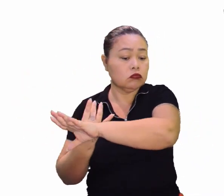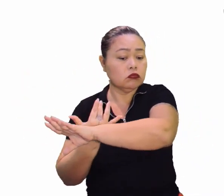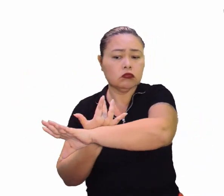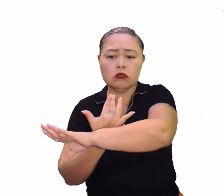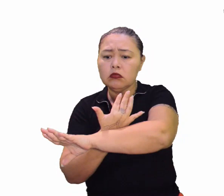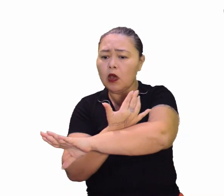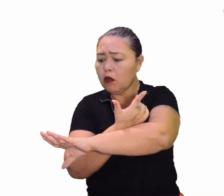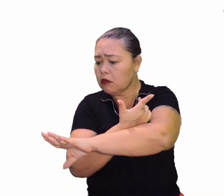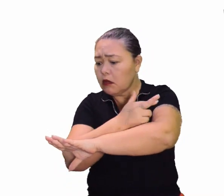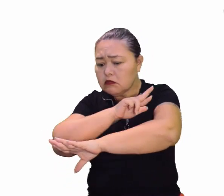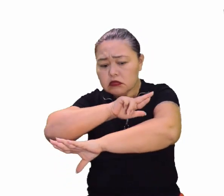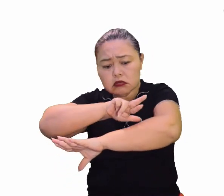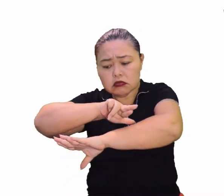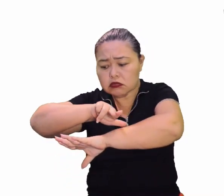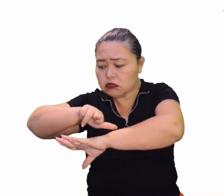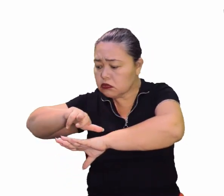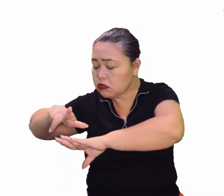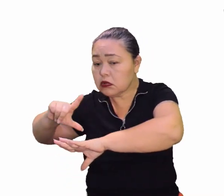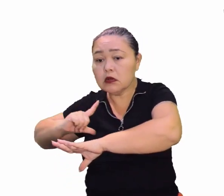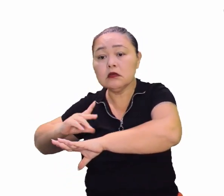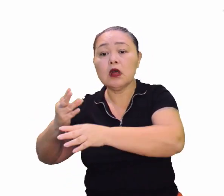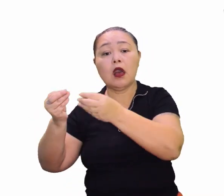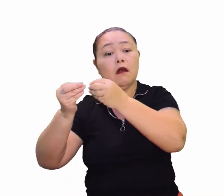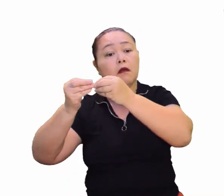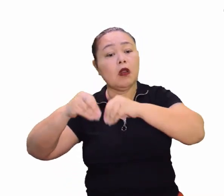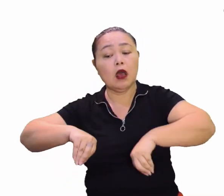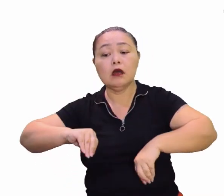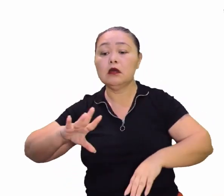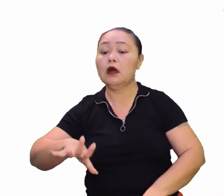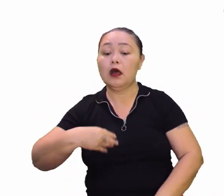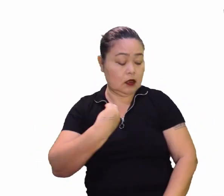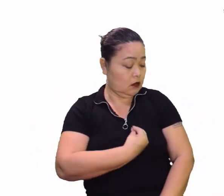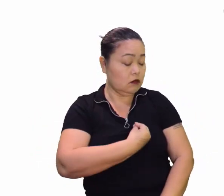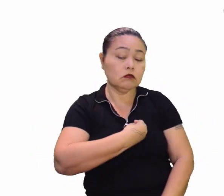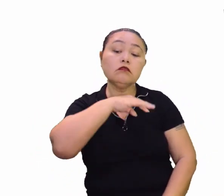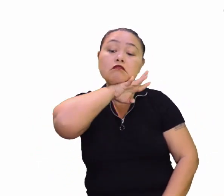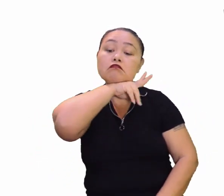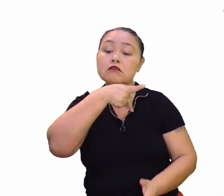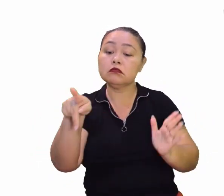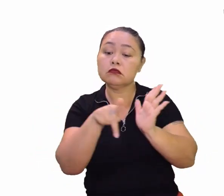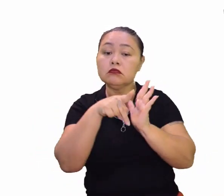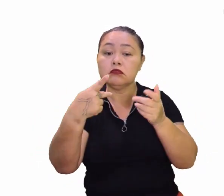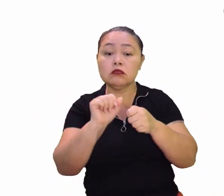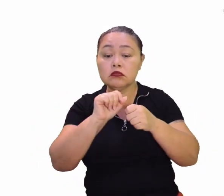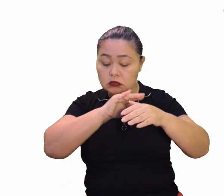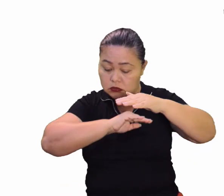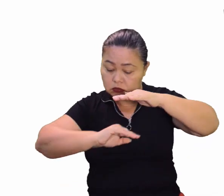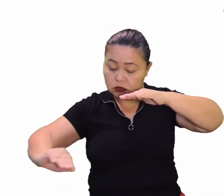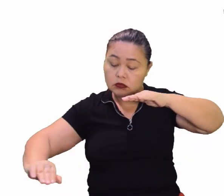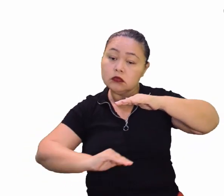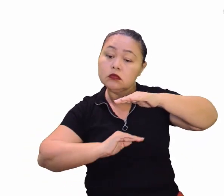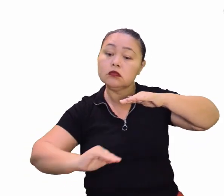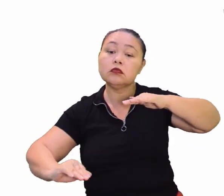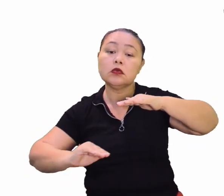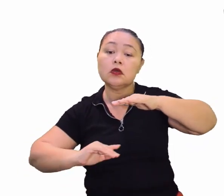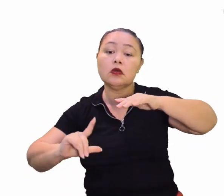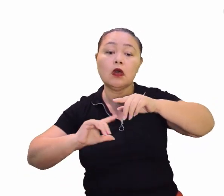outras formas de vegetação, prejudica a vida animal, contamina os lençóis